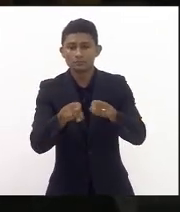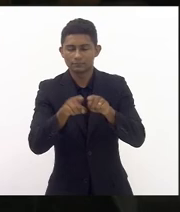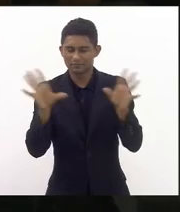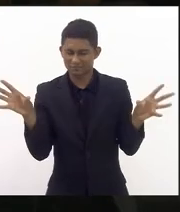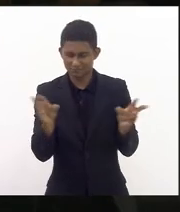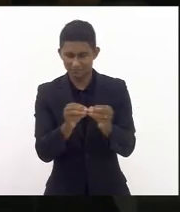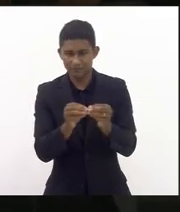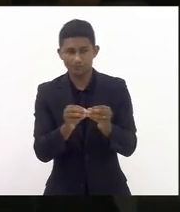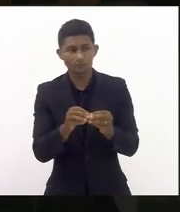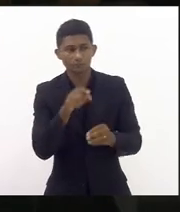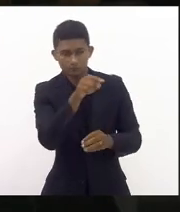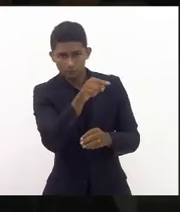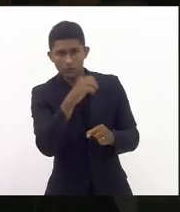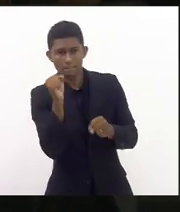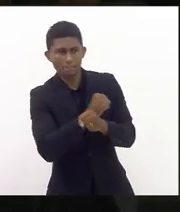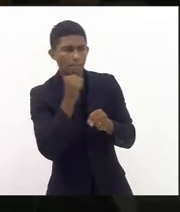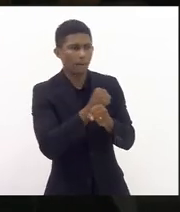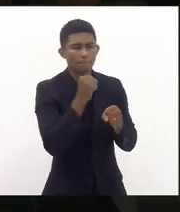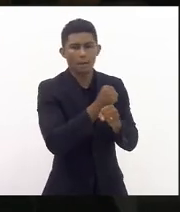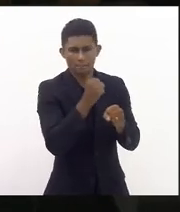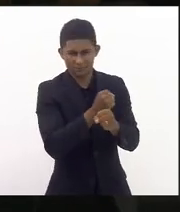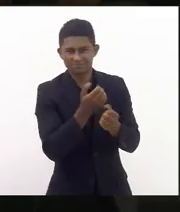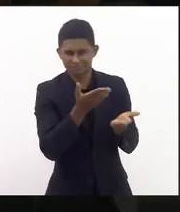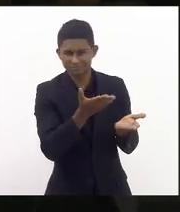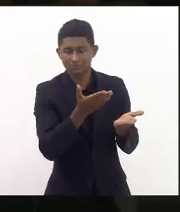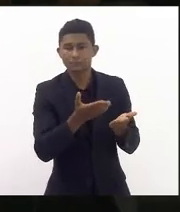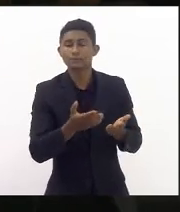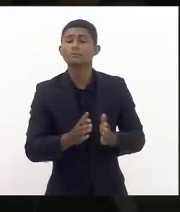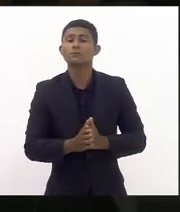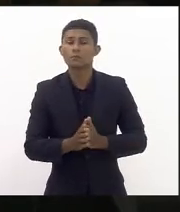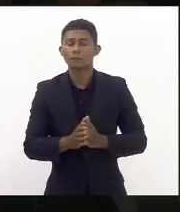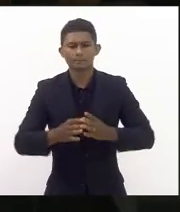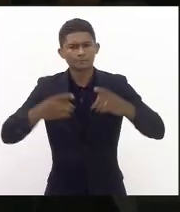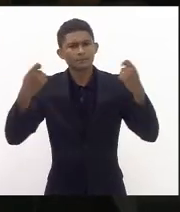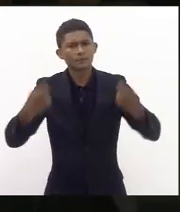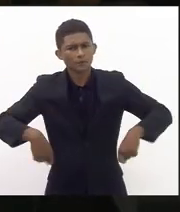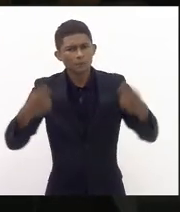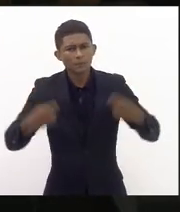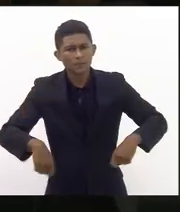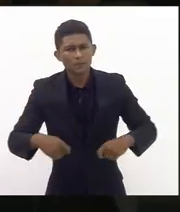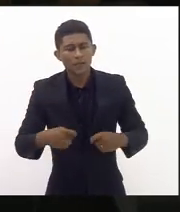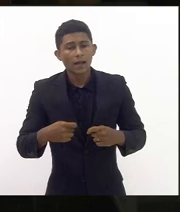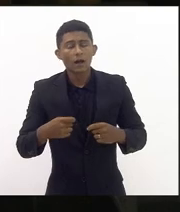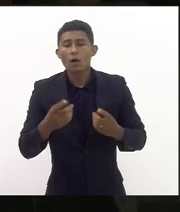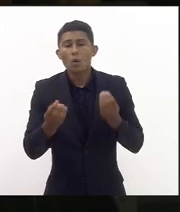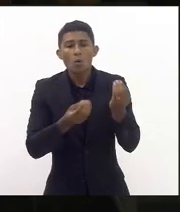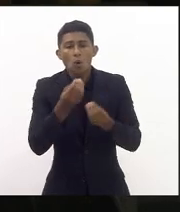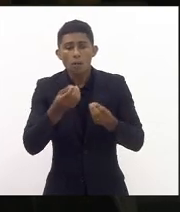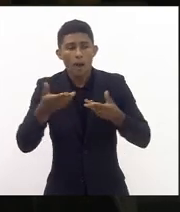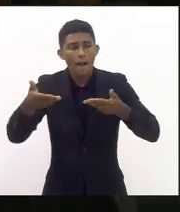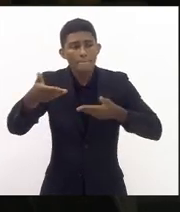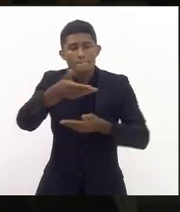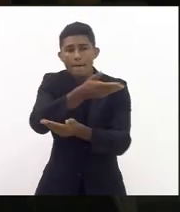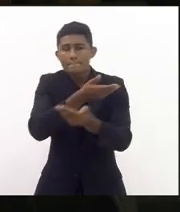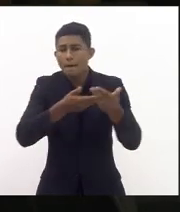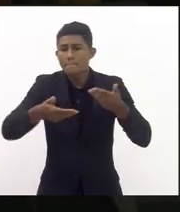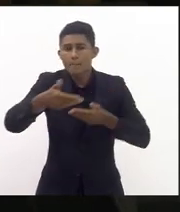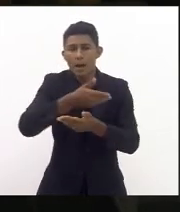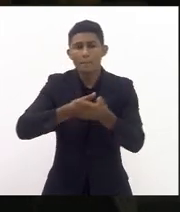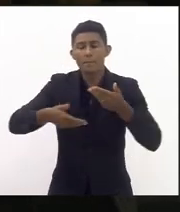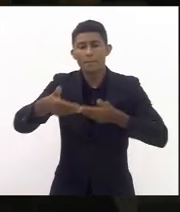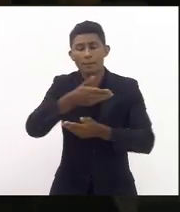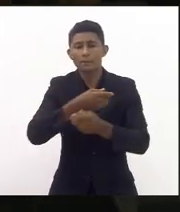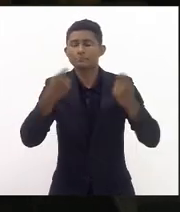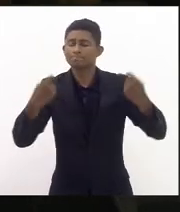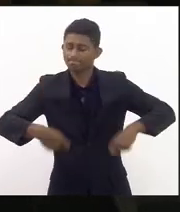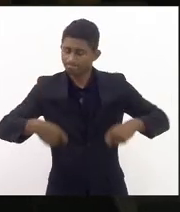desse tem que ser visto de forma sinérgica. O que é de forma